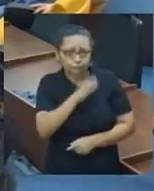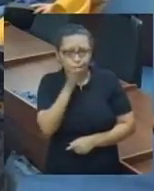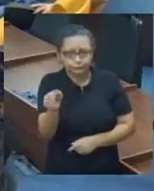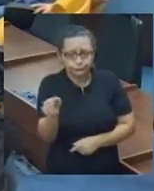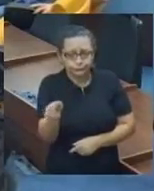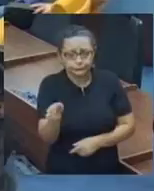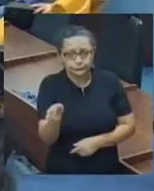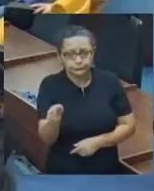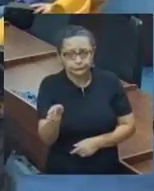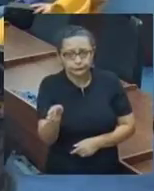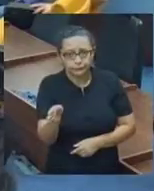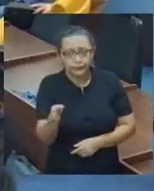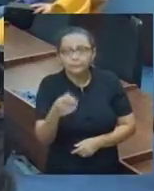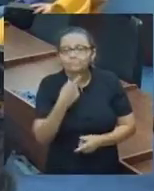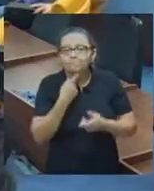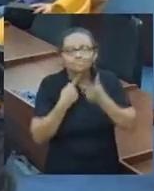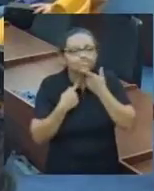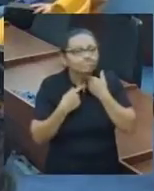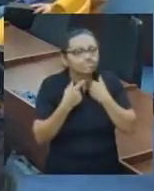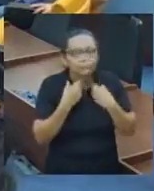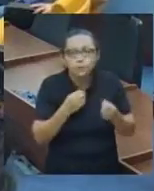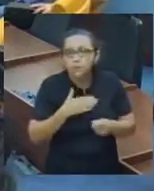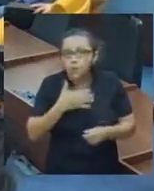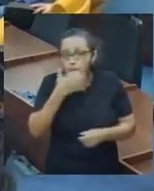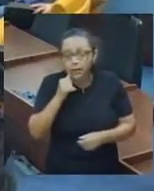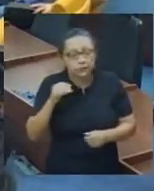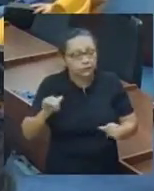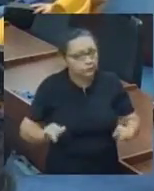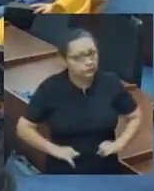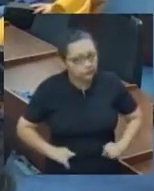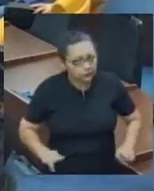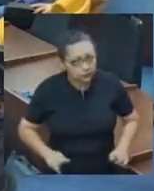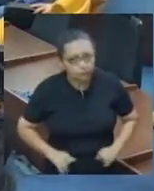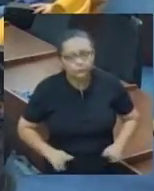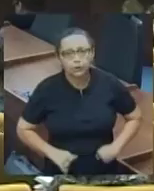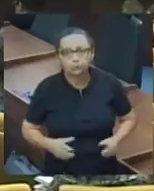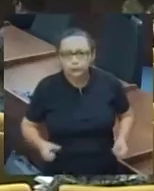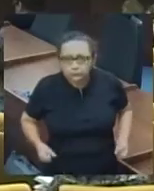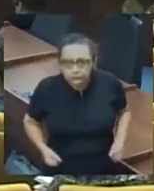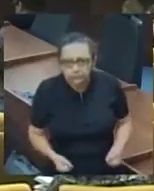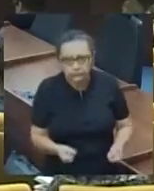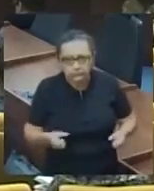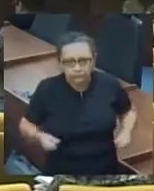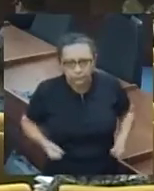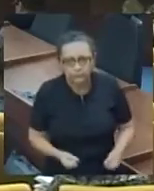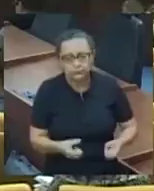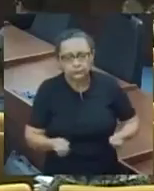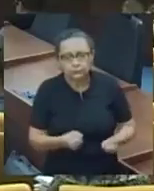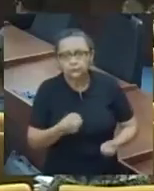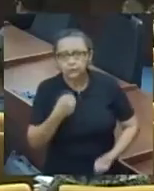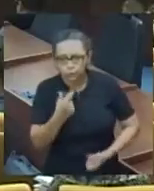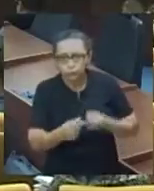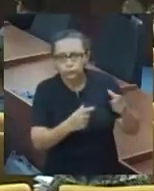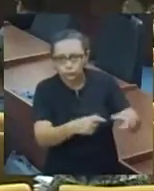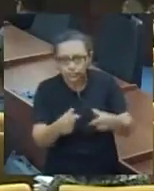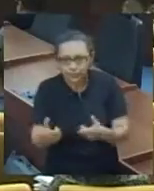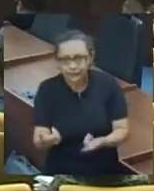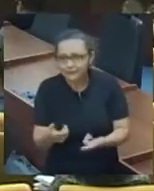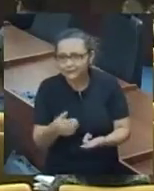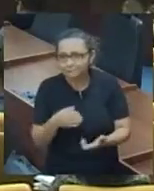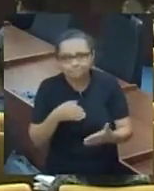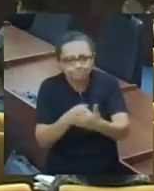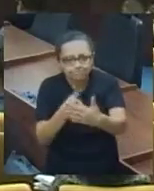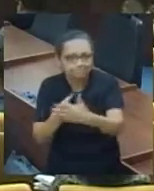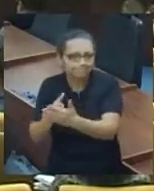porque era uma vontade muito minha meu pai sofreu muito para empurrar a cadeira e alguns lugares ficou inacessível